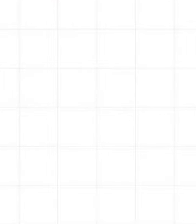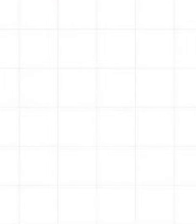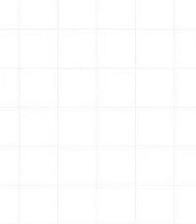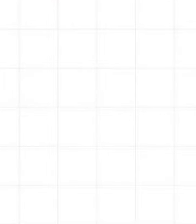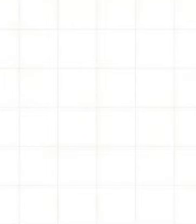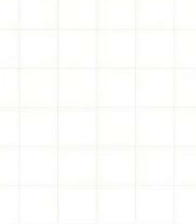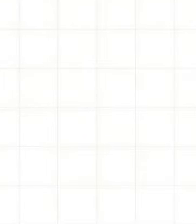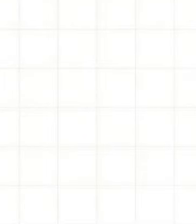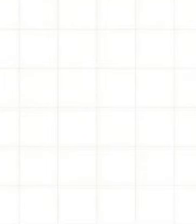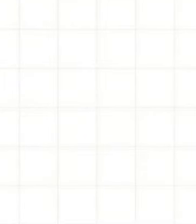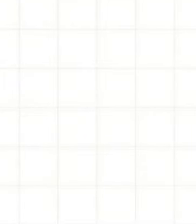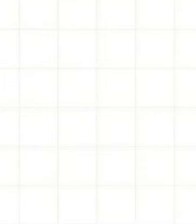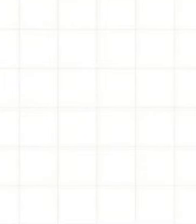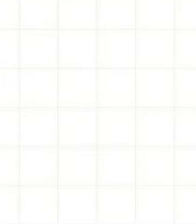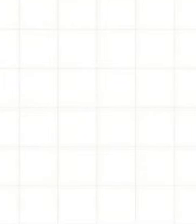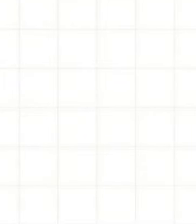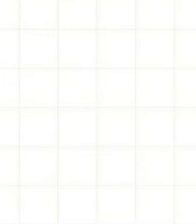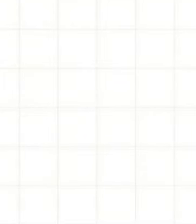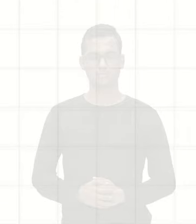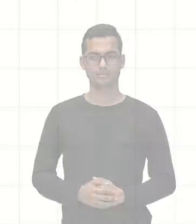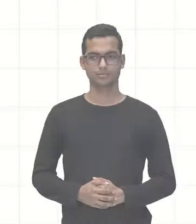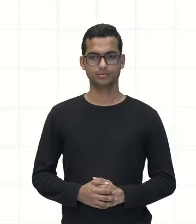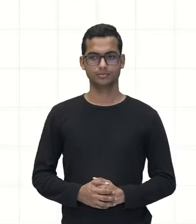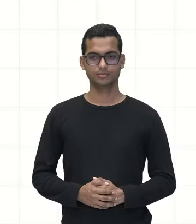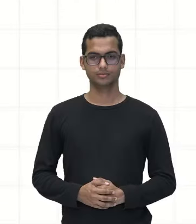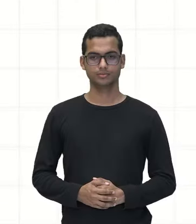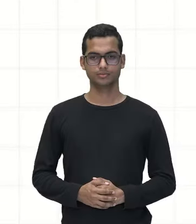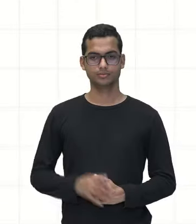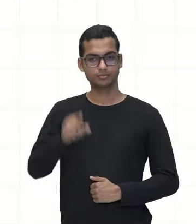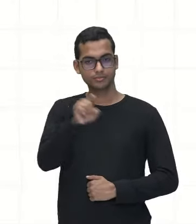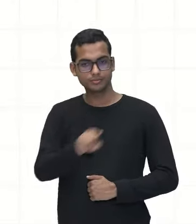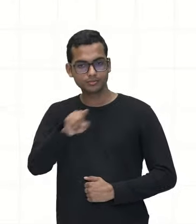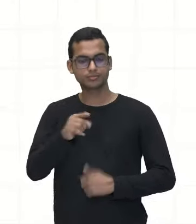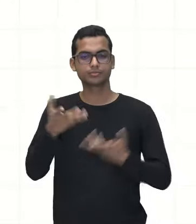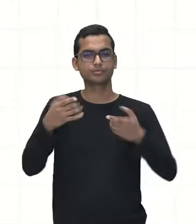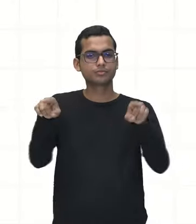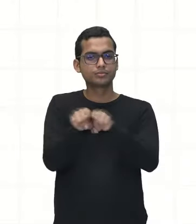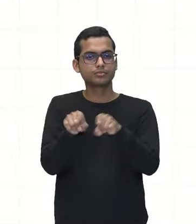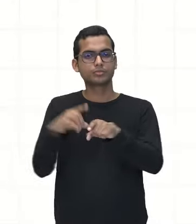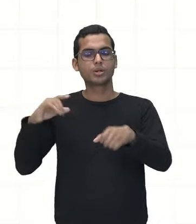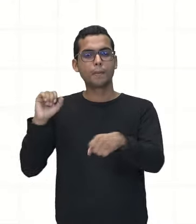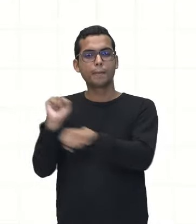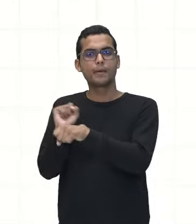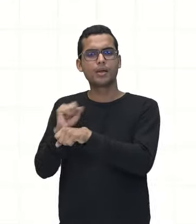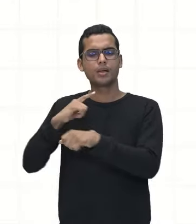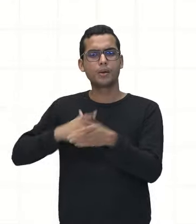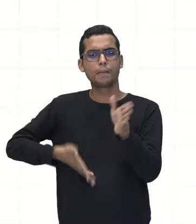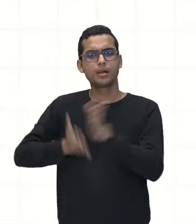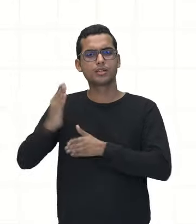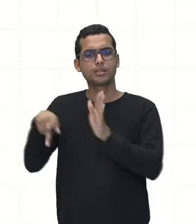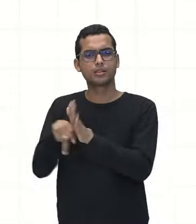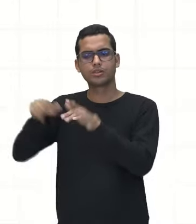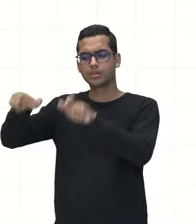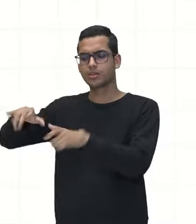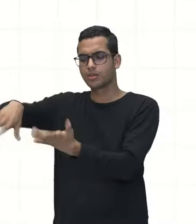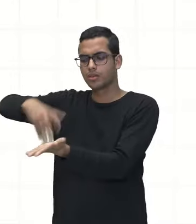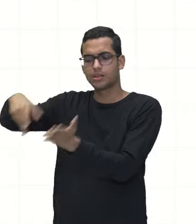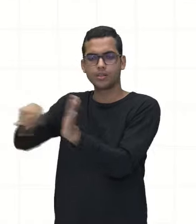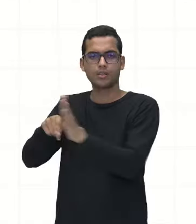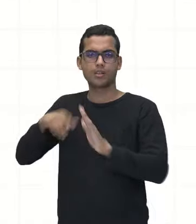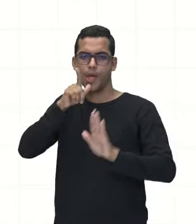só. Vocês decidem parar em um parque aquático para se refrescar. A